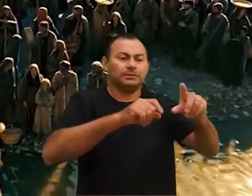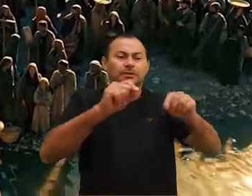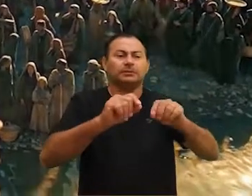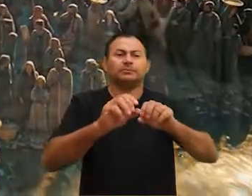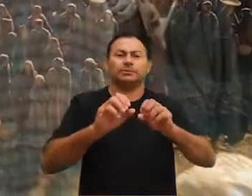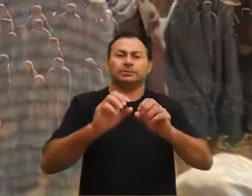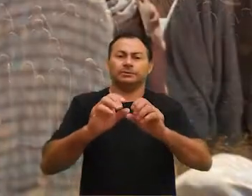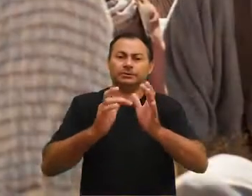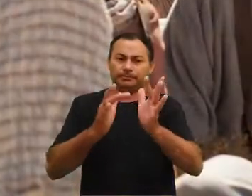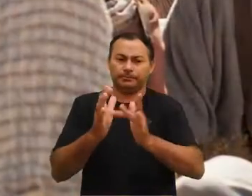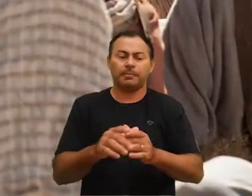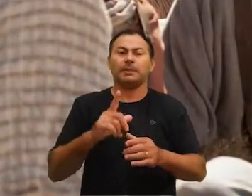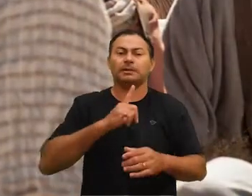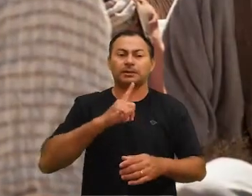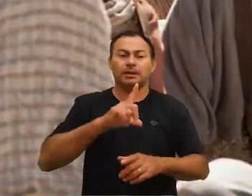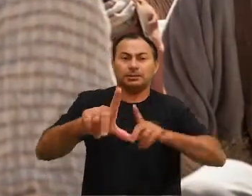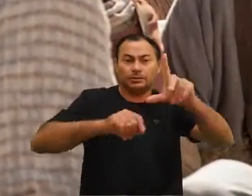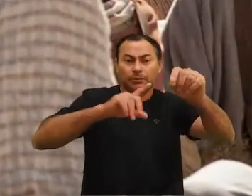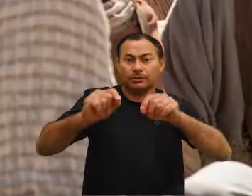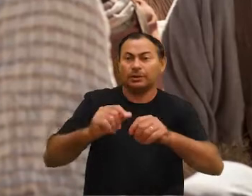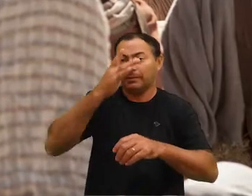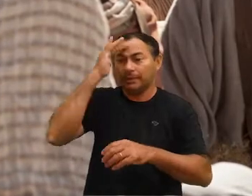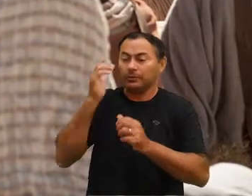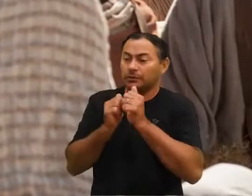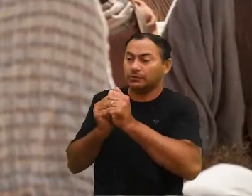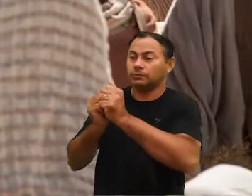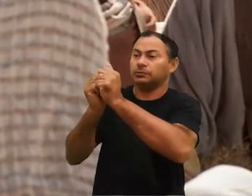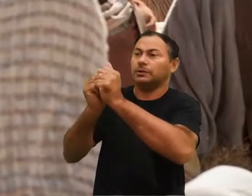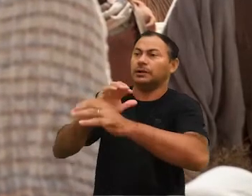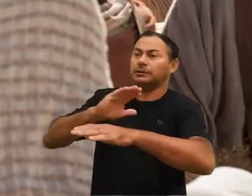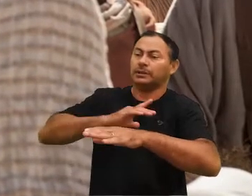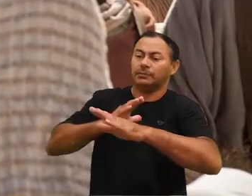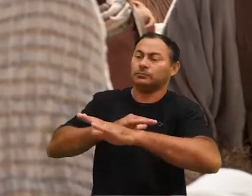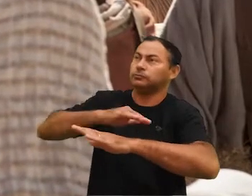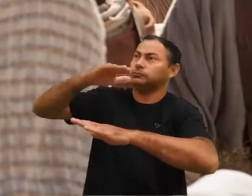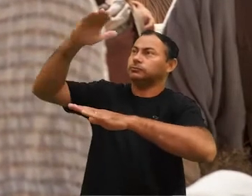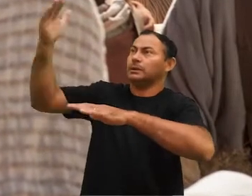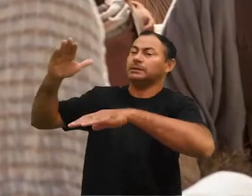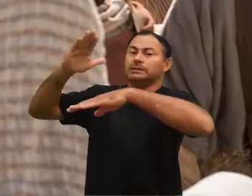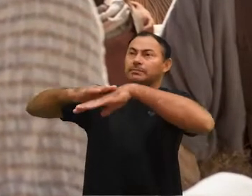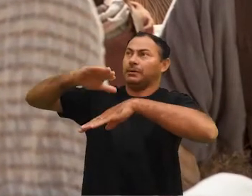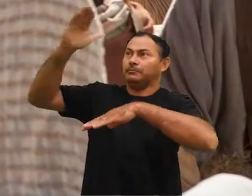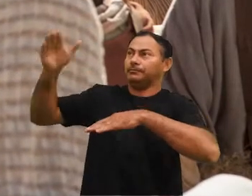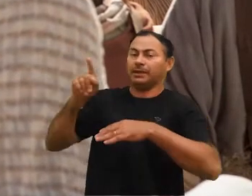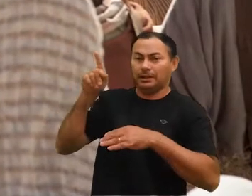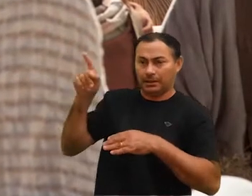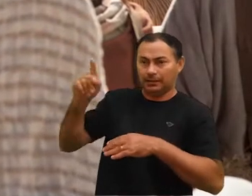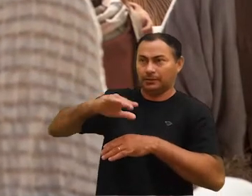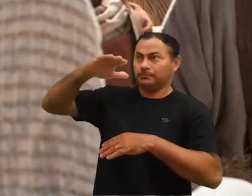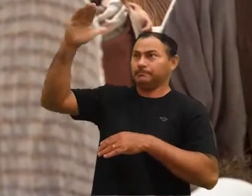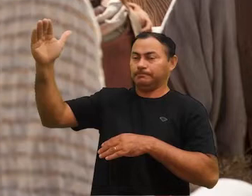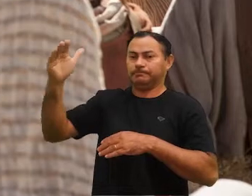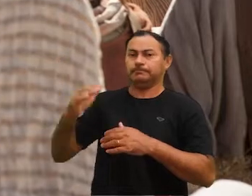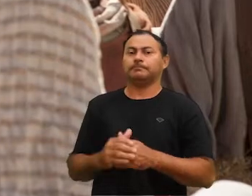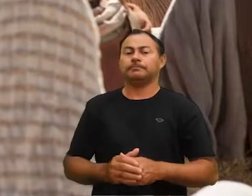por Jesus, entre as quais ele tinha escolhido aqueles que o acompanharam até o alto do monte. E lá,